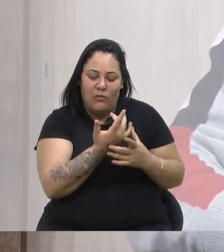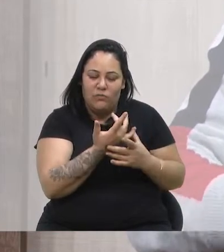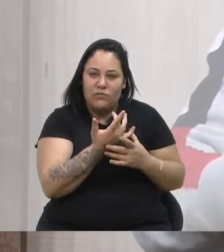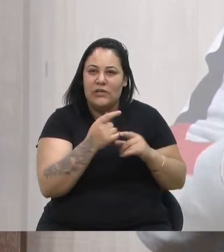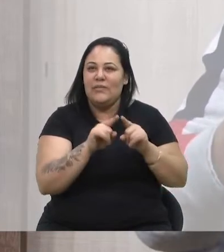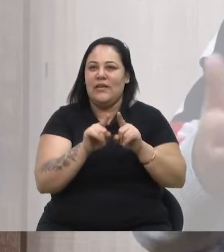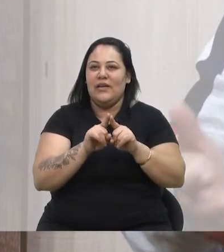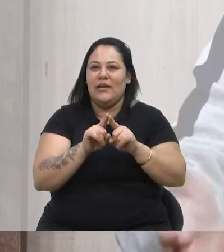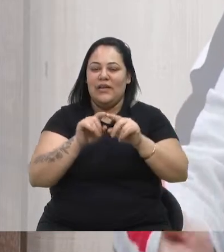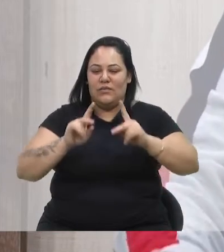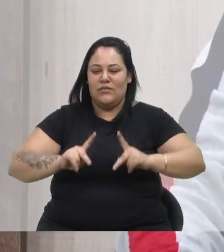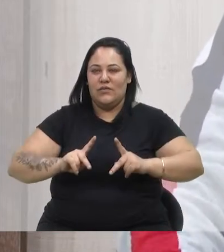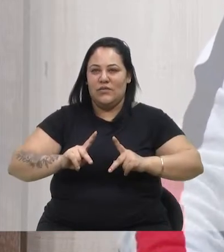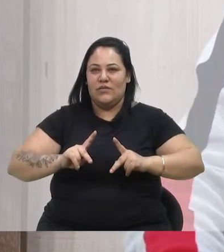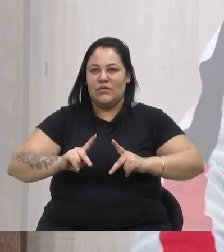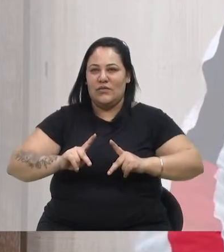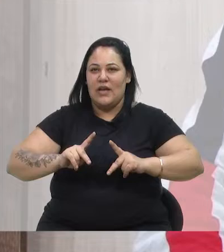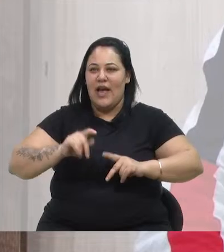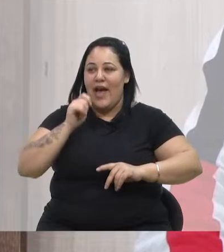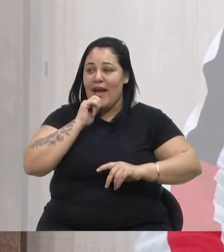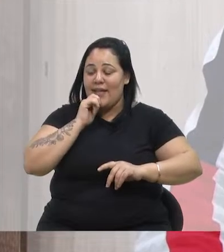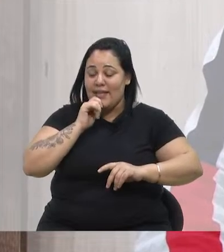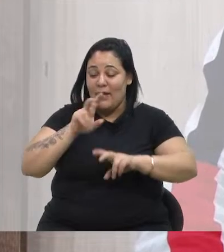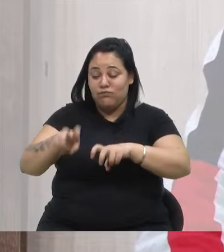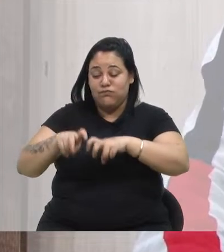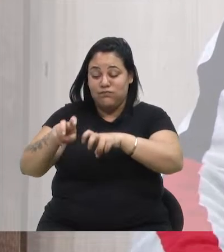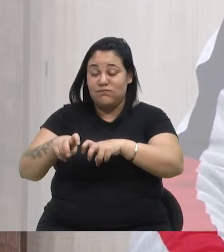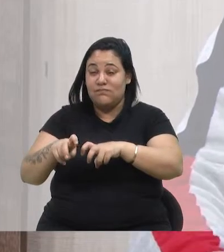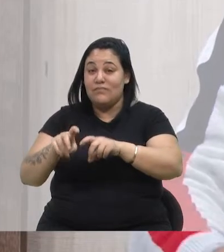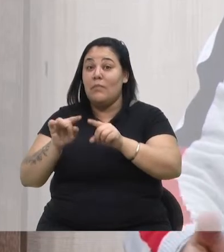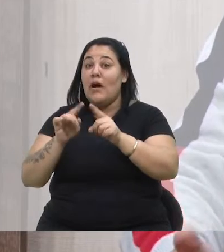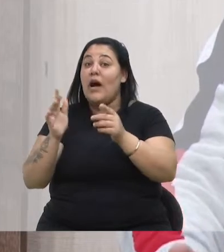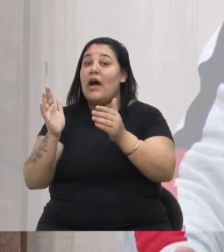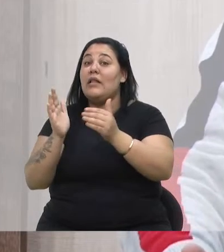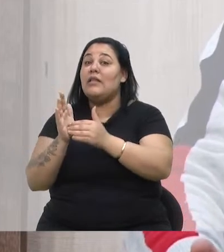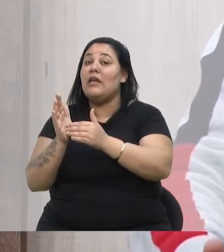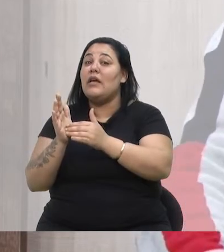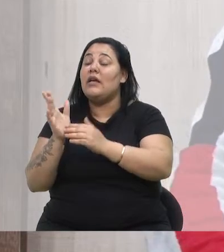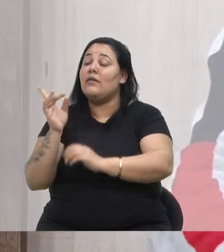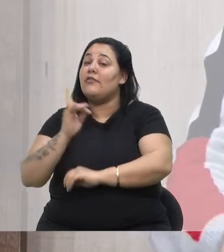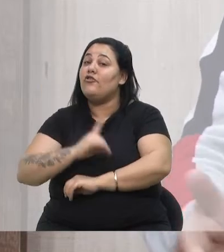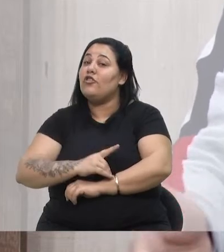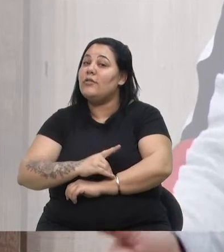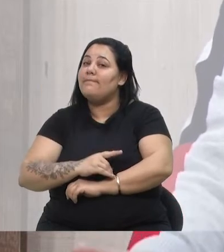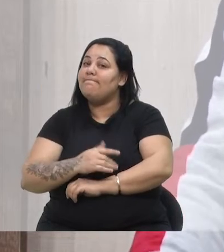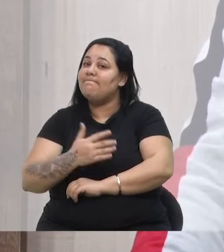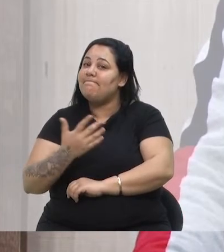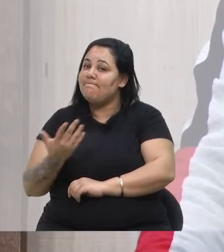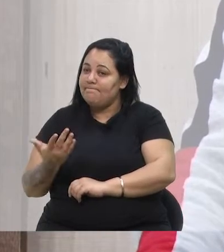digamos assim, germinado de alguma forma e as pessoas ainda colhem, mas até quando? Há